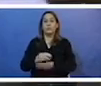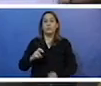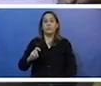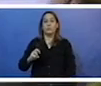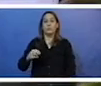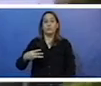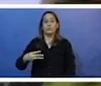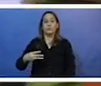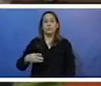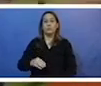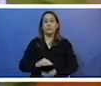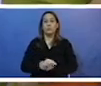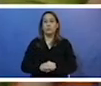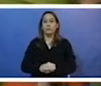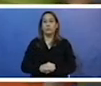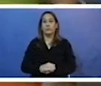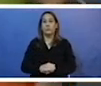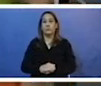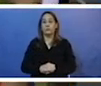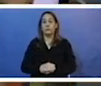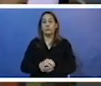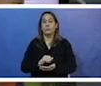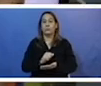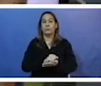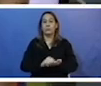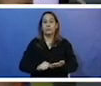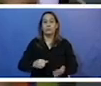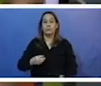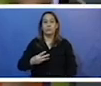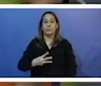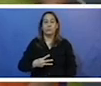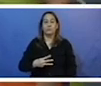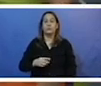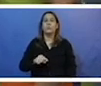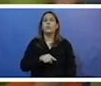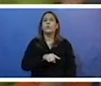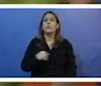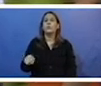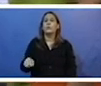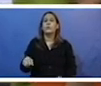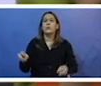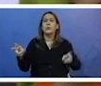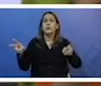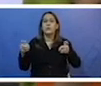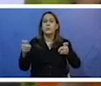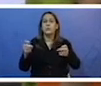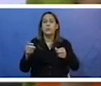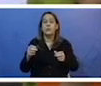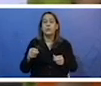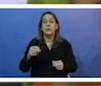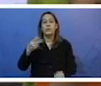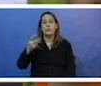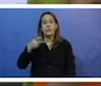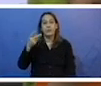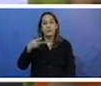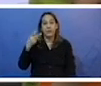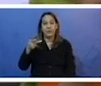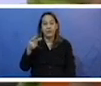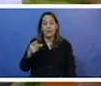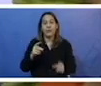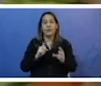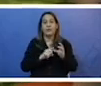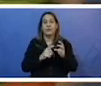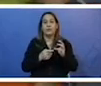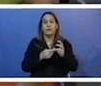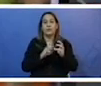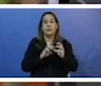Página 53, 3. O que você pode perceber na pronúncia das vogais E ou U